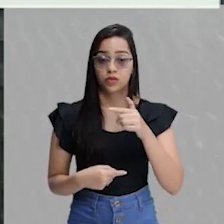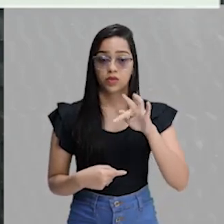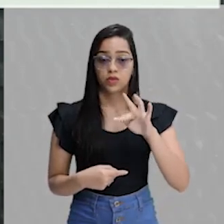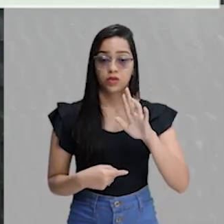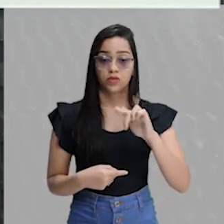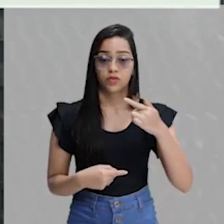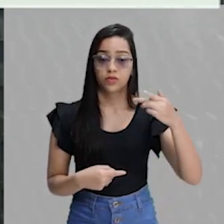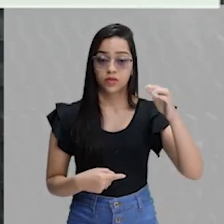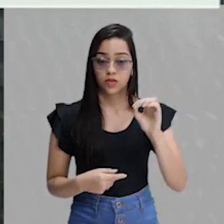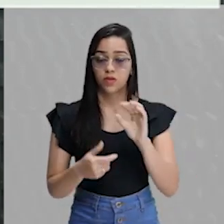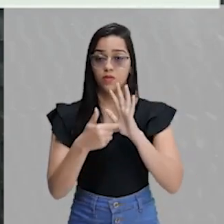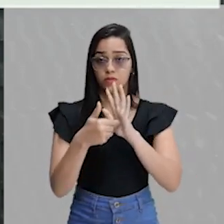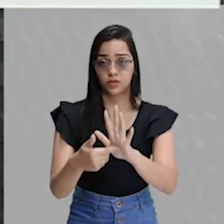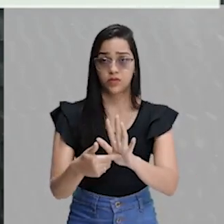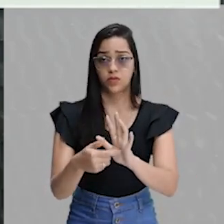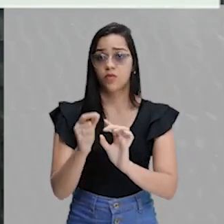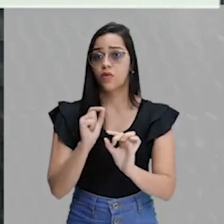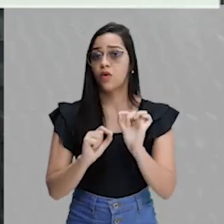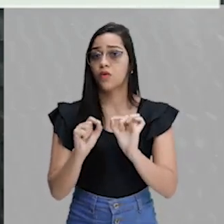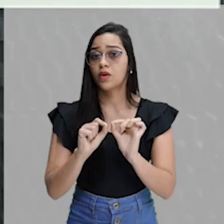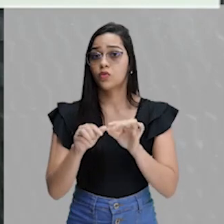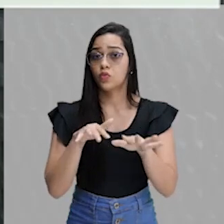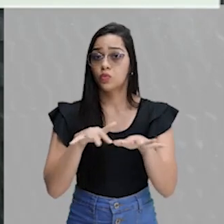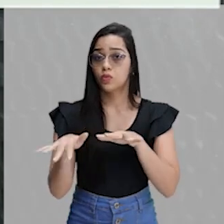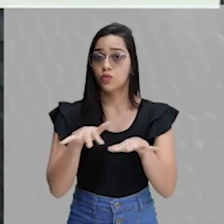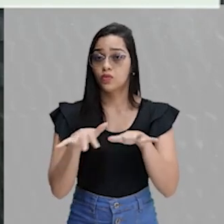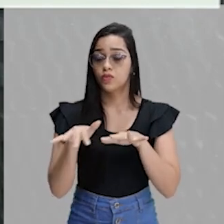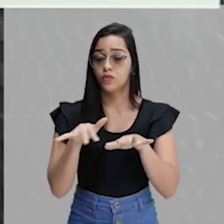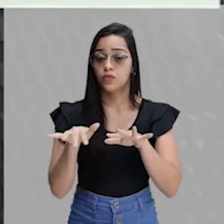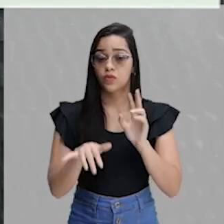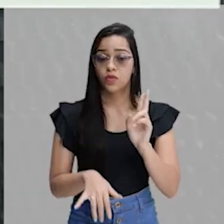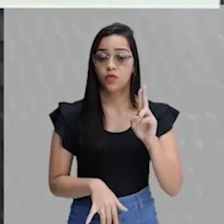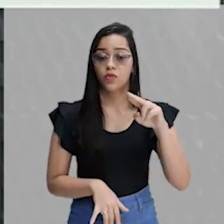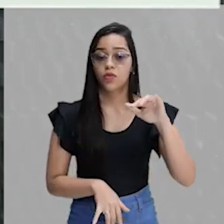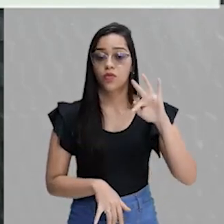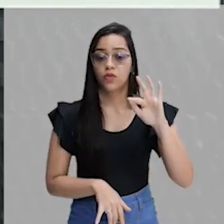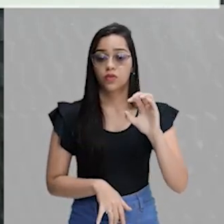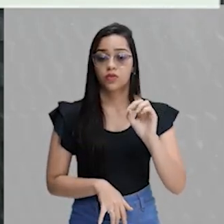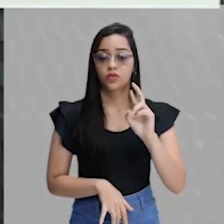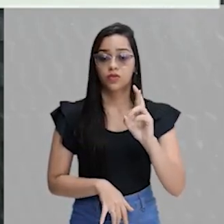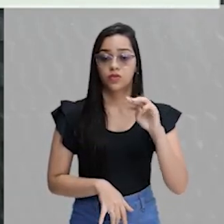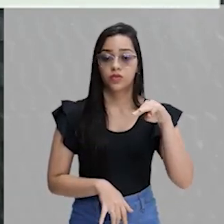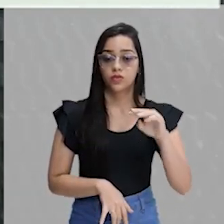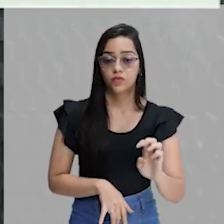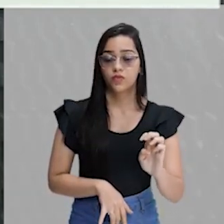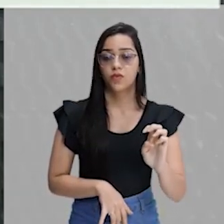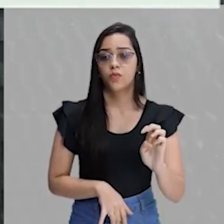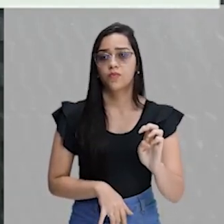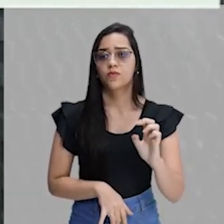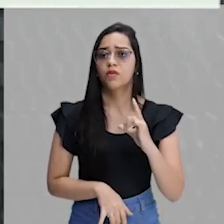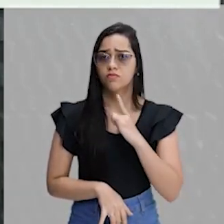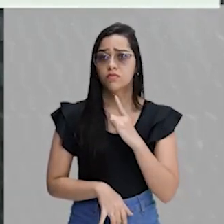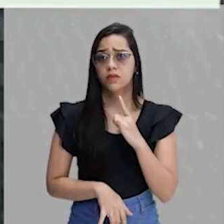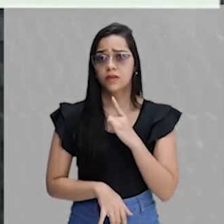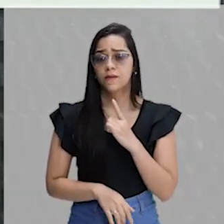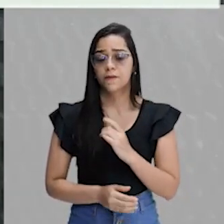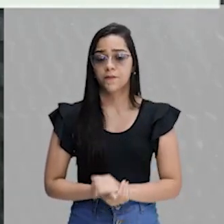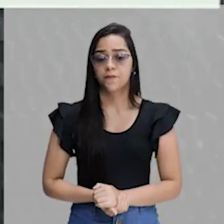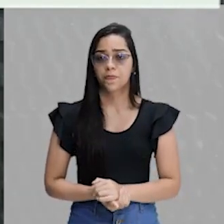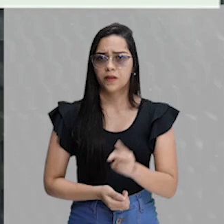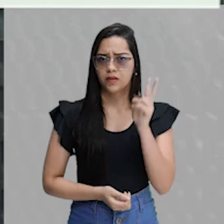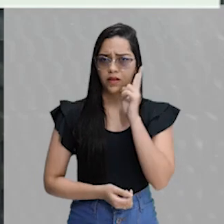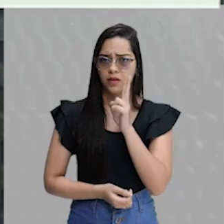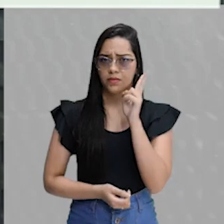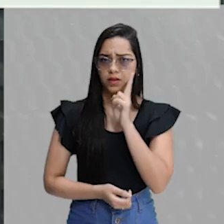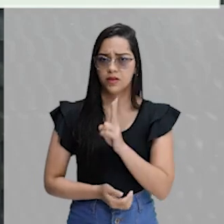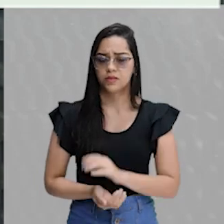função que está aparecendo é a função do movimento uniforme, certo? Então, trata-se de um movimento uniforme. Só